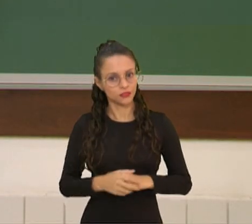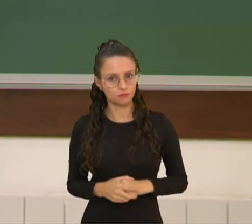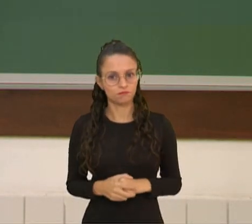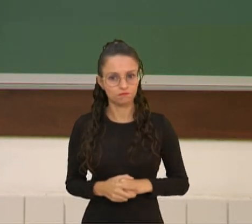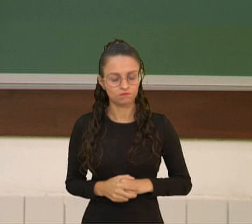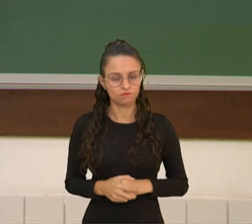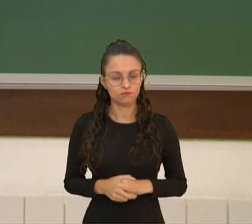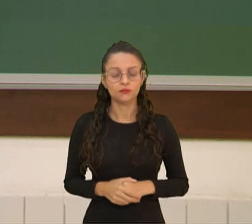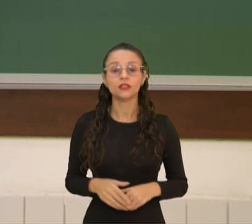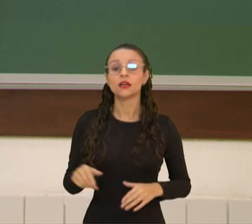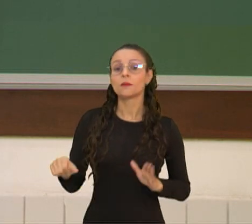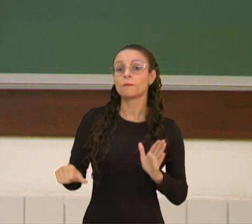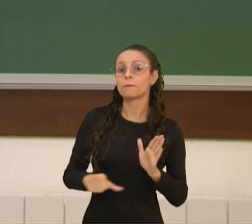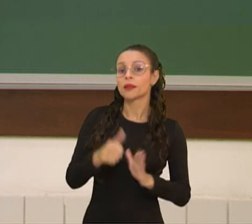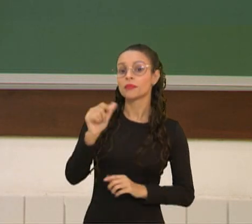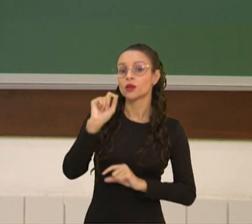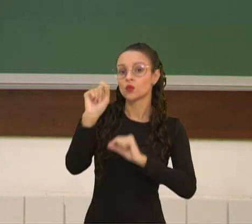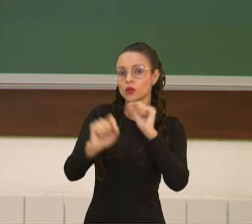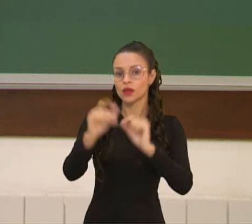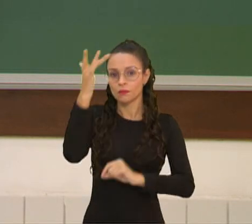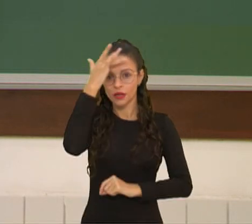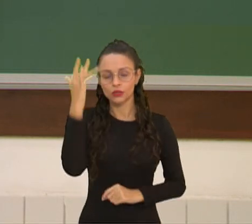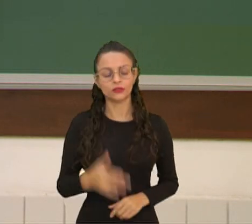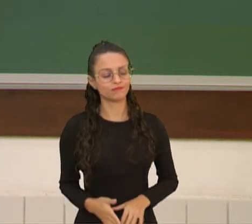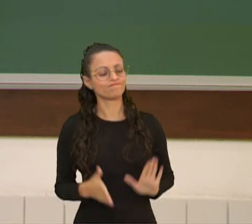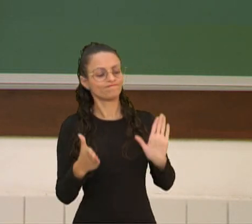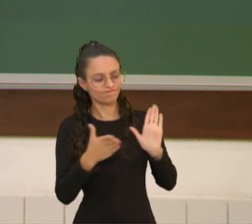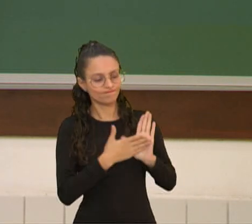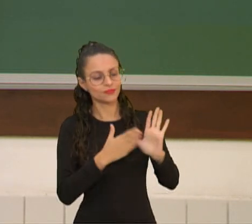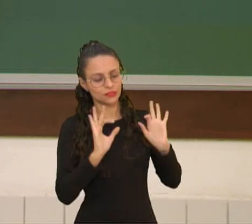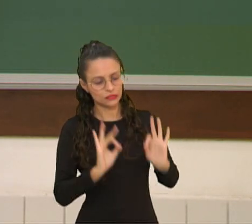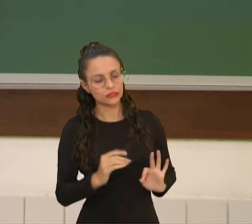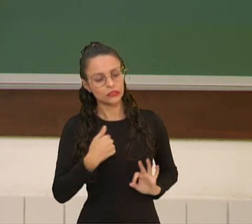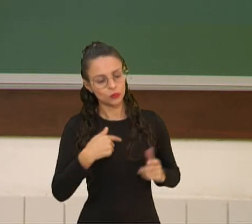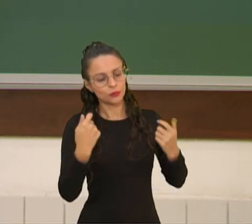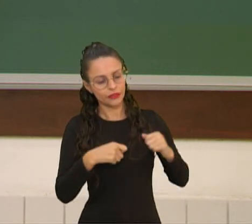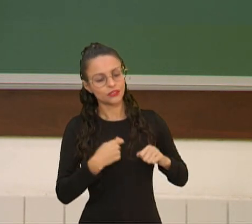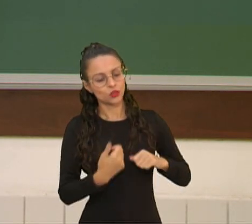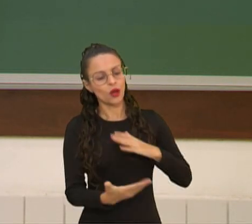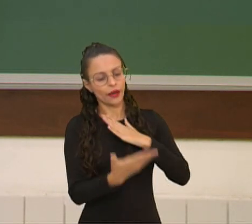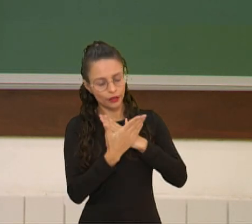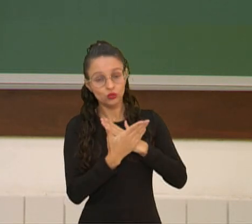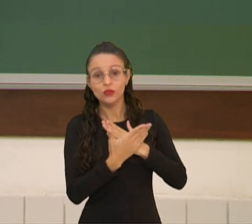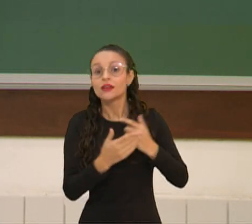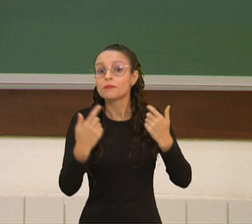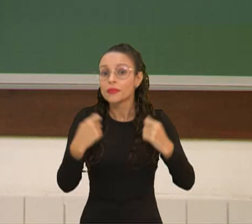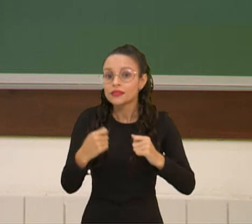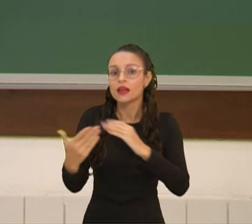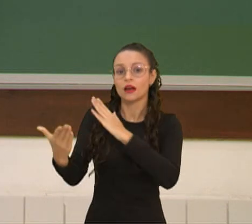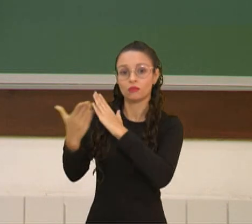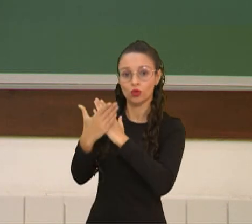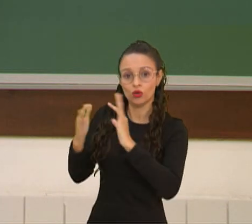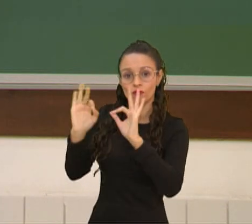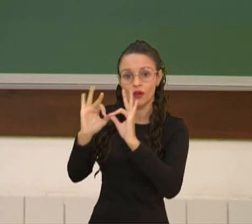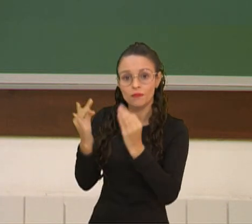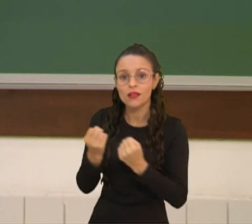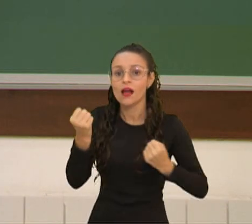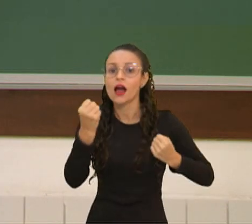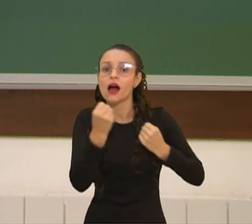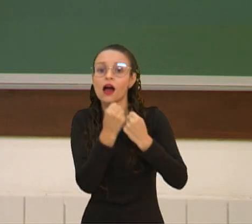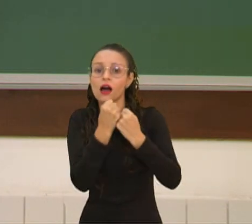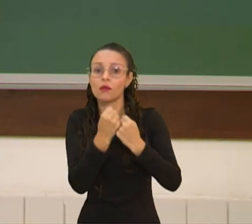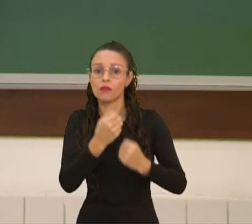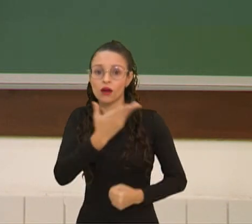boa que tem então primeira pessoa precisa demitir que ela precisa de ajuda e para isso ela precisa do apoio da família dos amigos